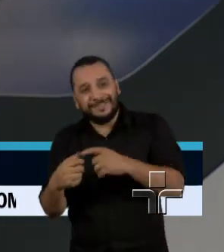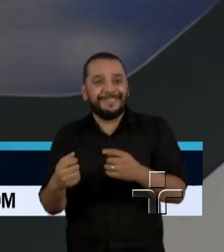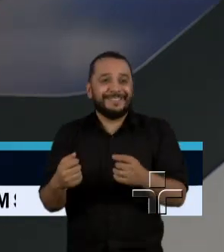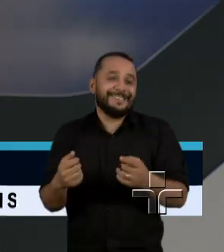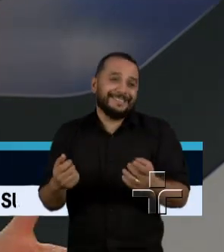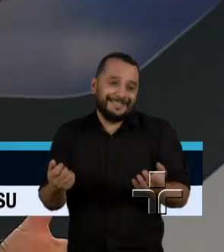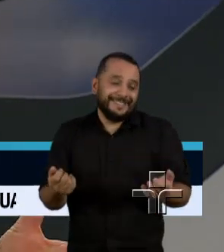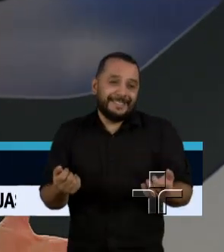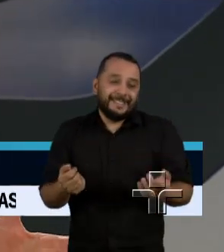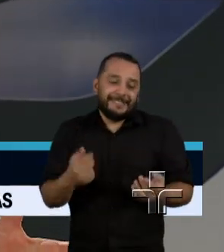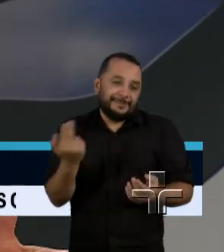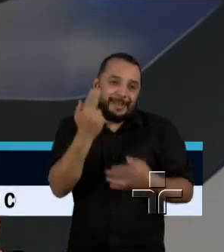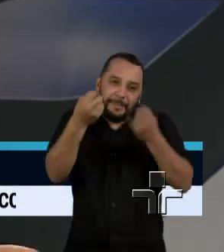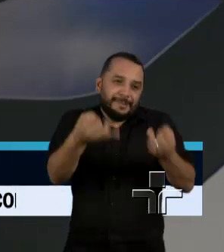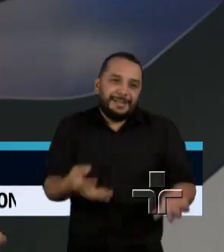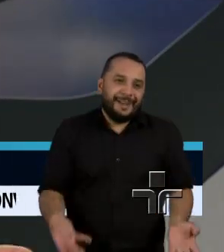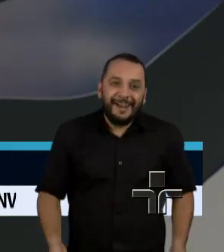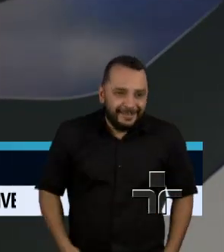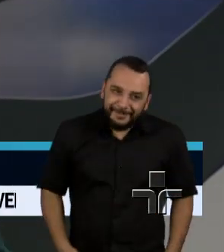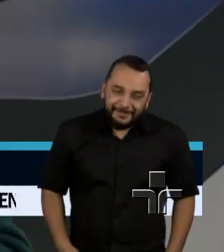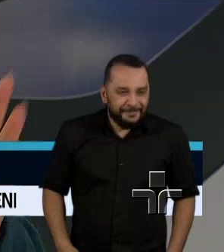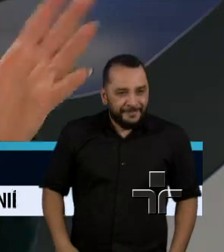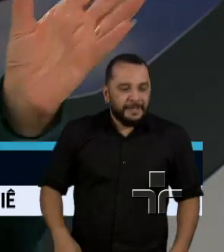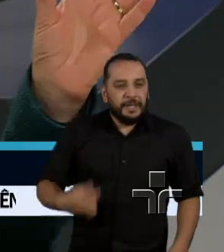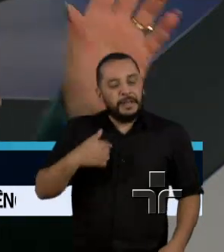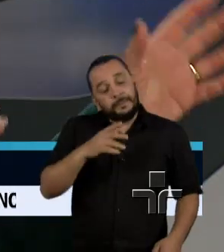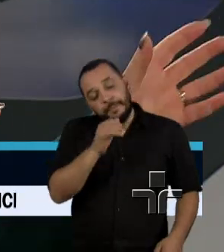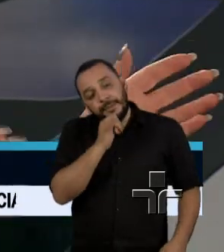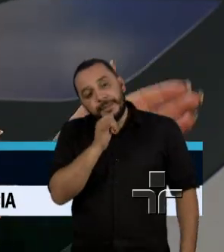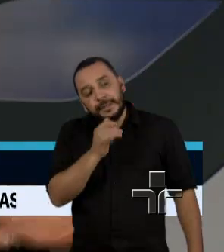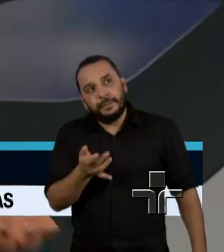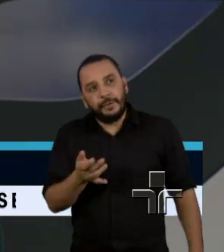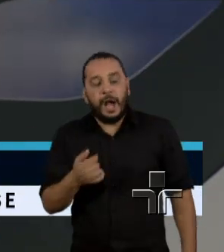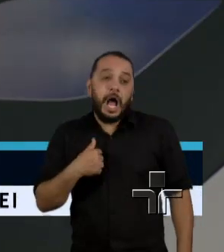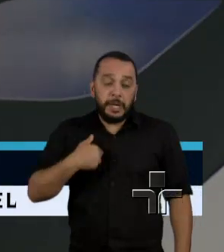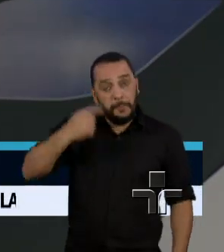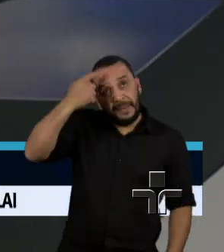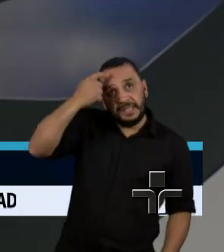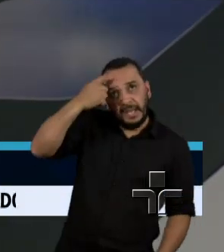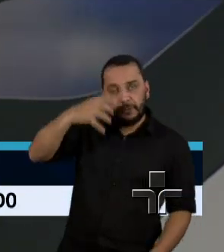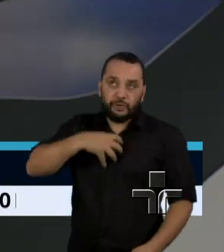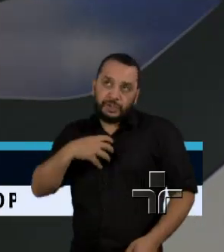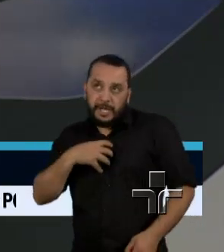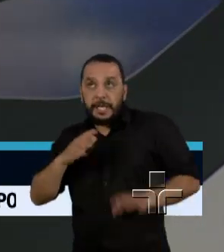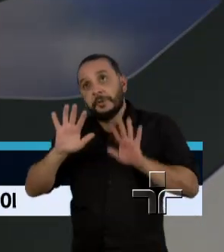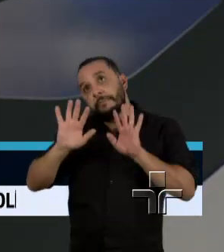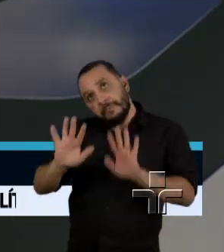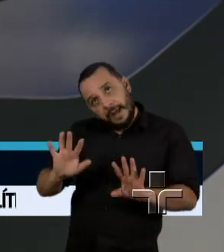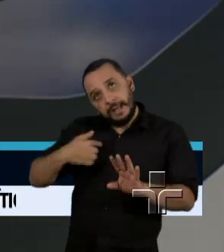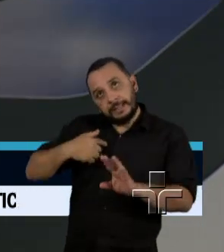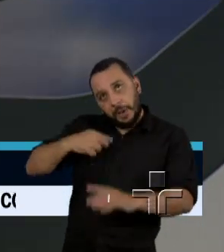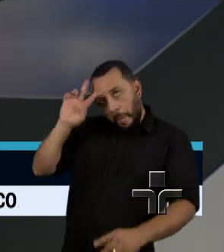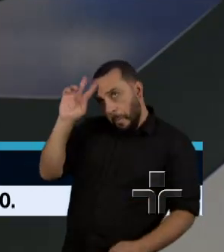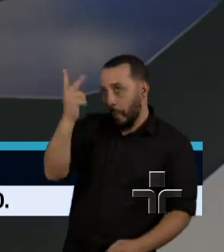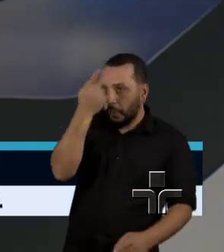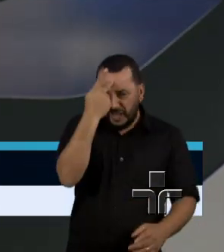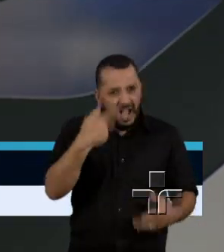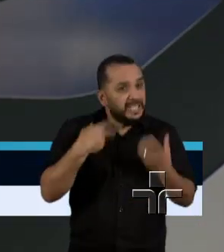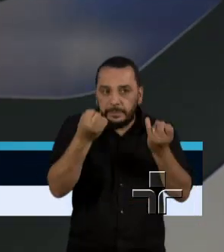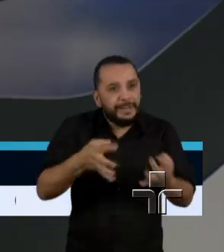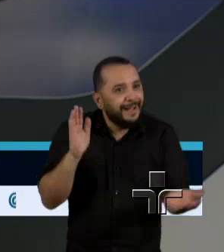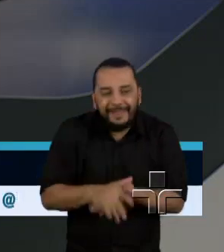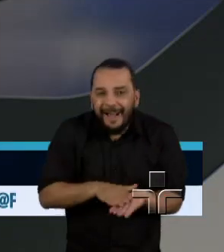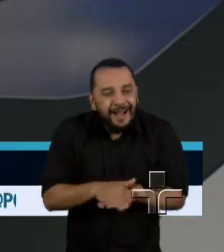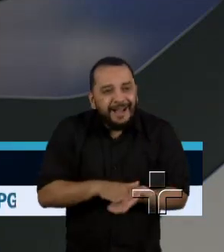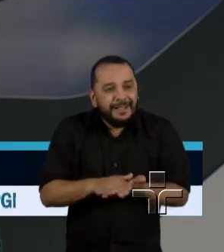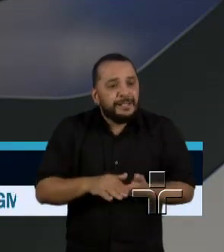tudo sem explicação também. Não existe assim, olha, eu pensava de um jeito, mas depois eu comecei a pensar de outro. Não